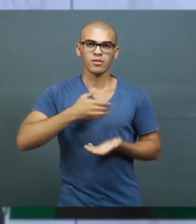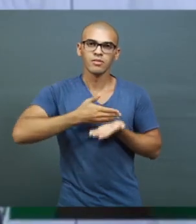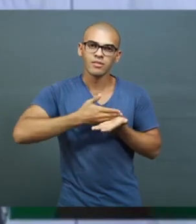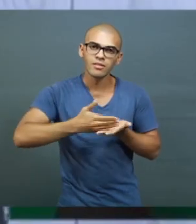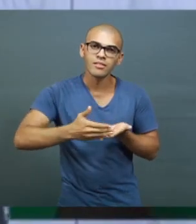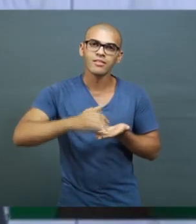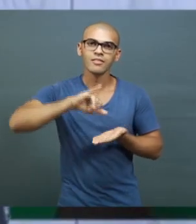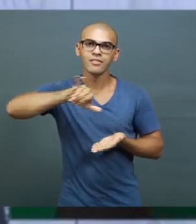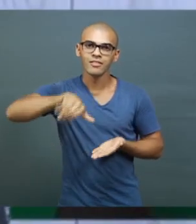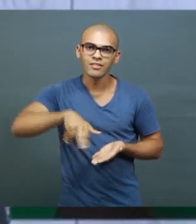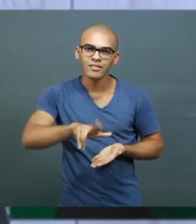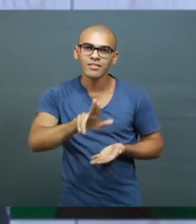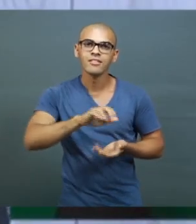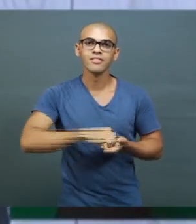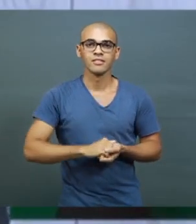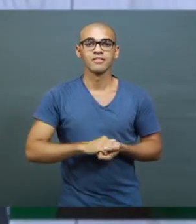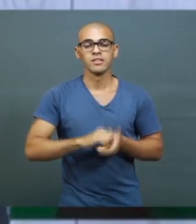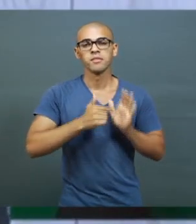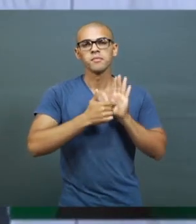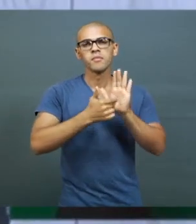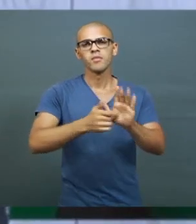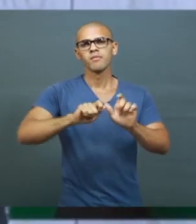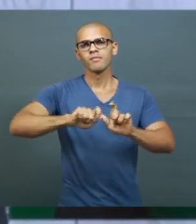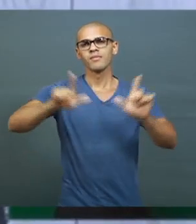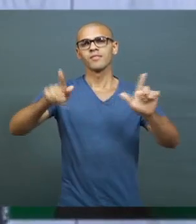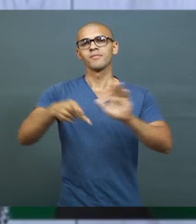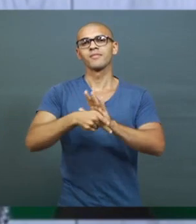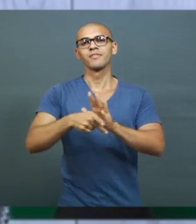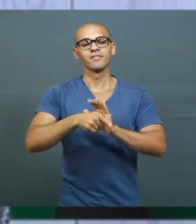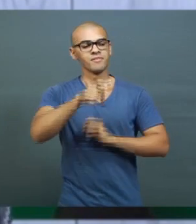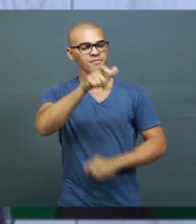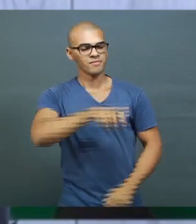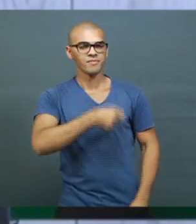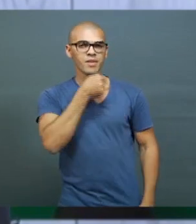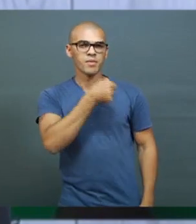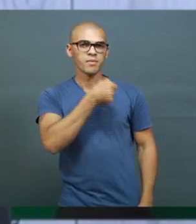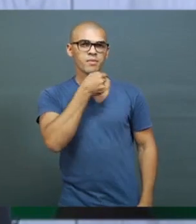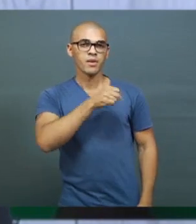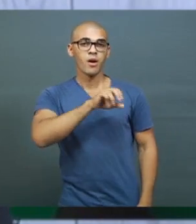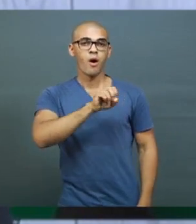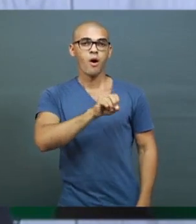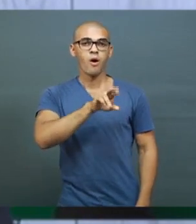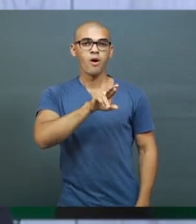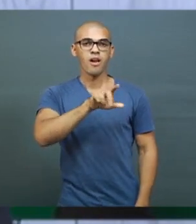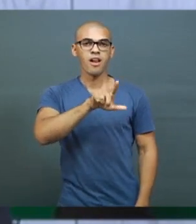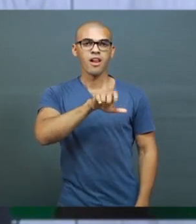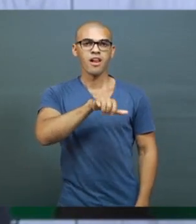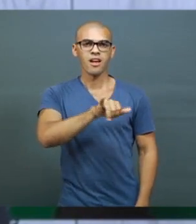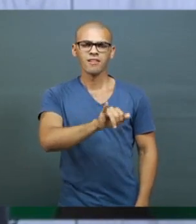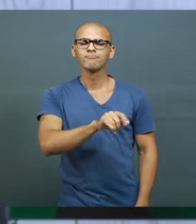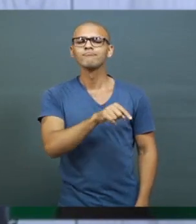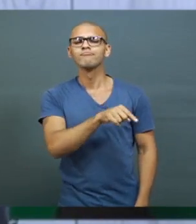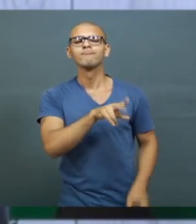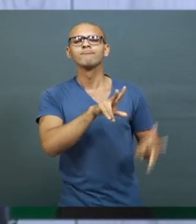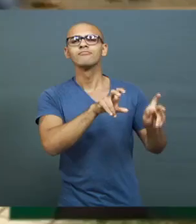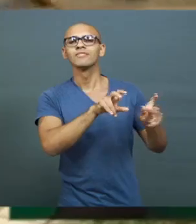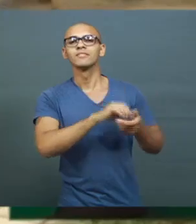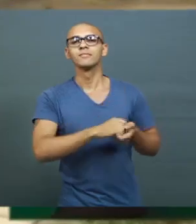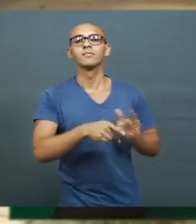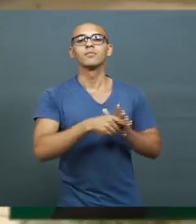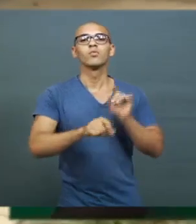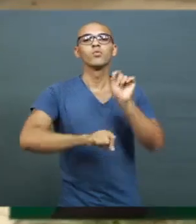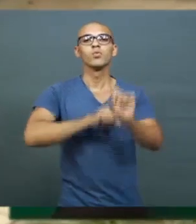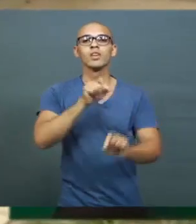primeira edição foi apresentada pelo jornalista Orley Moreira e teve como tema os 40 anos de federalização da UFO,